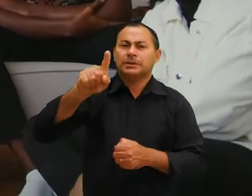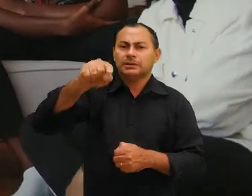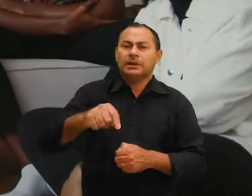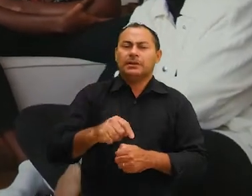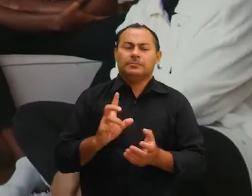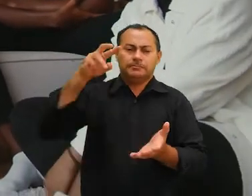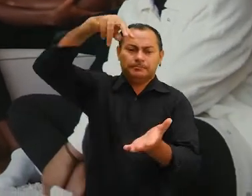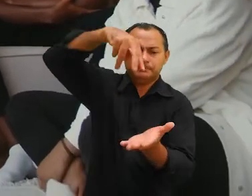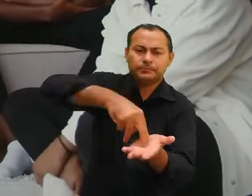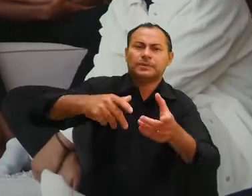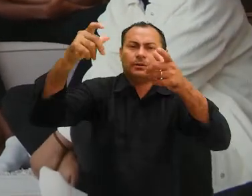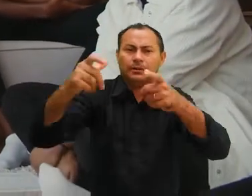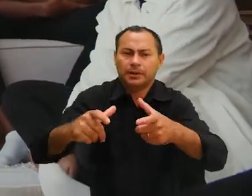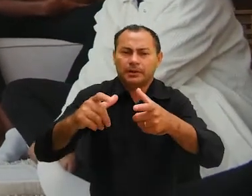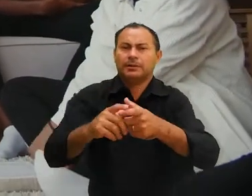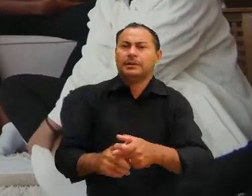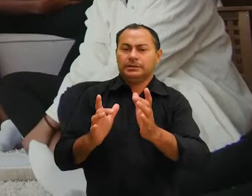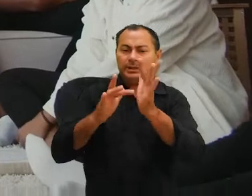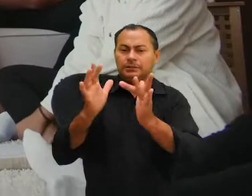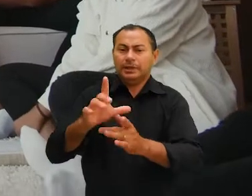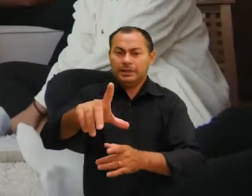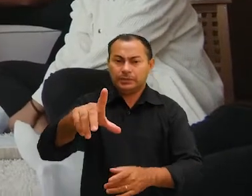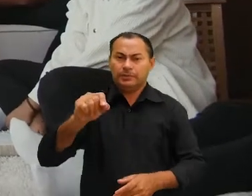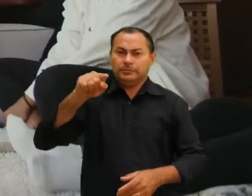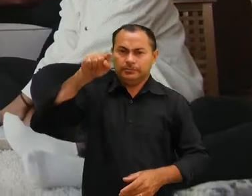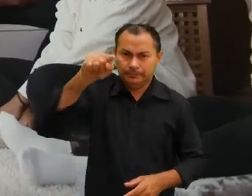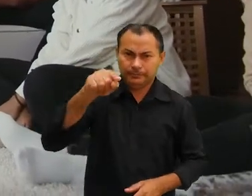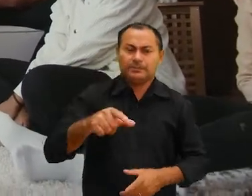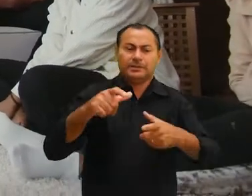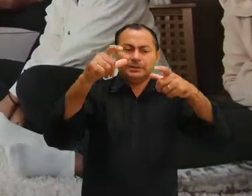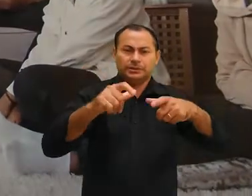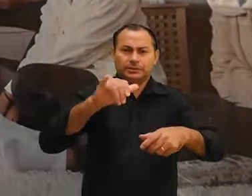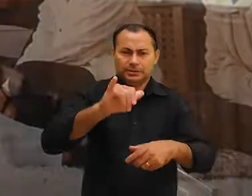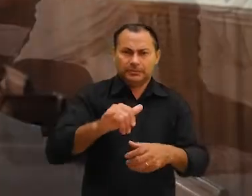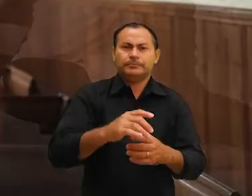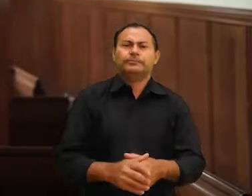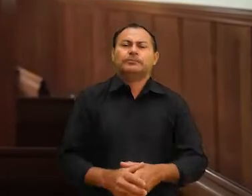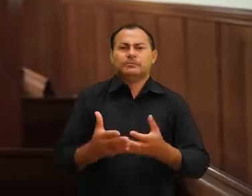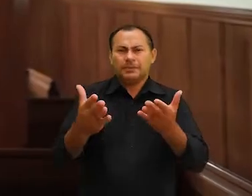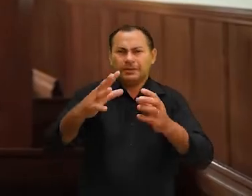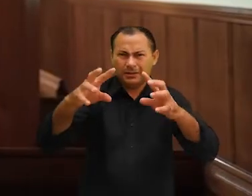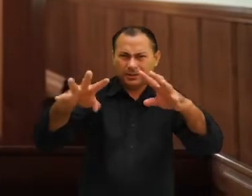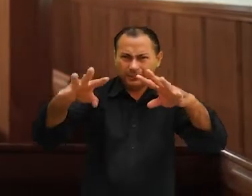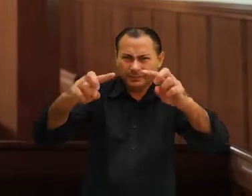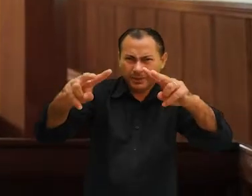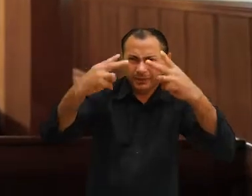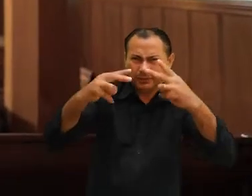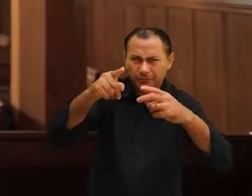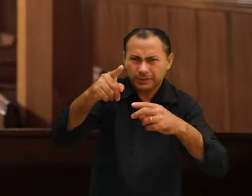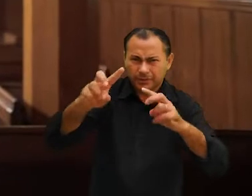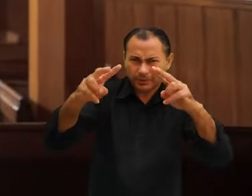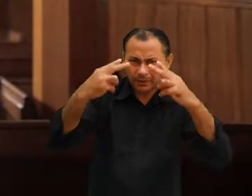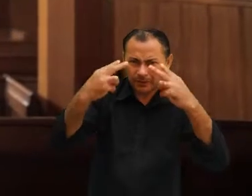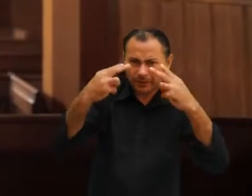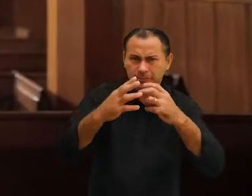você ser posicionado no lugar que ele tem escolhido para você estar presa do vento deixa eu te fazer